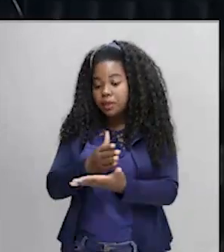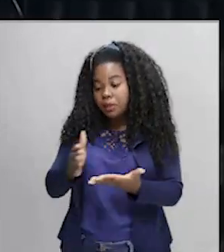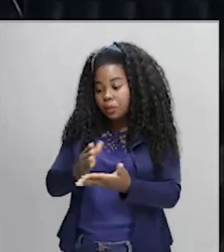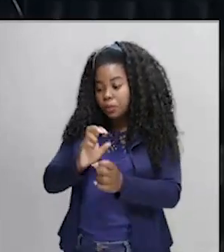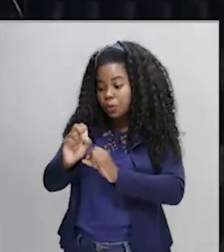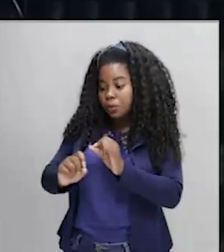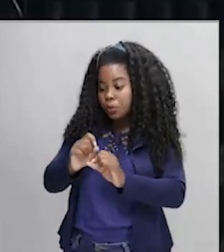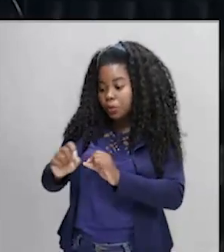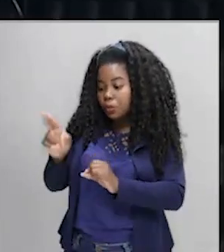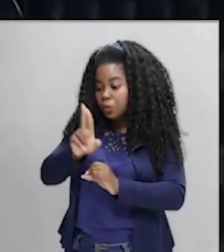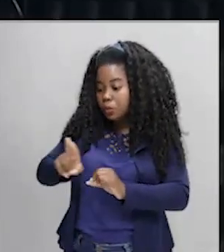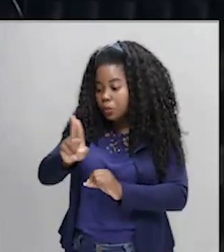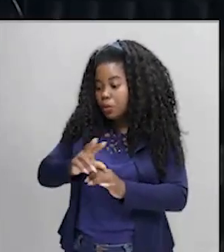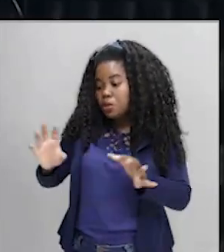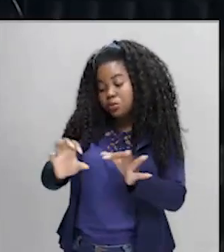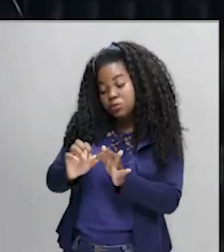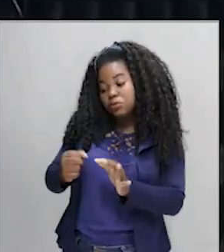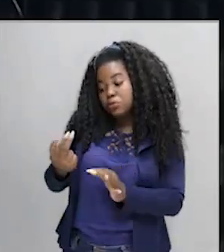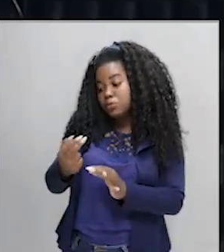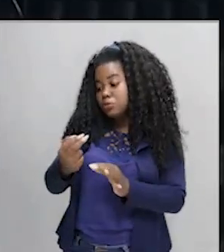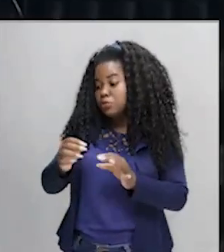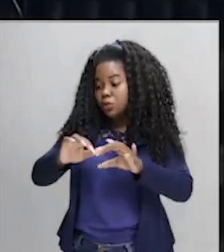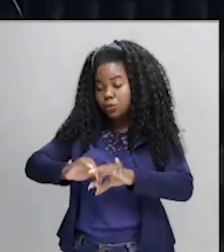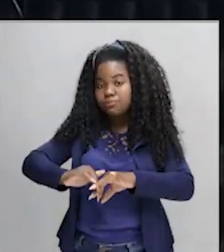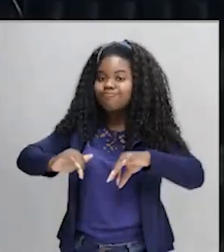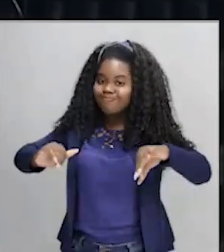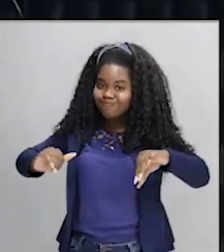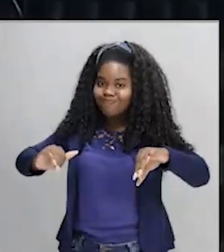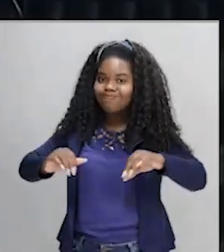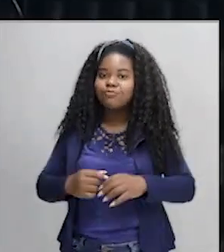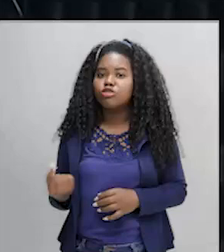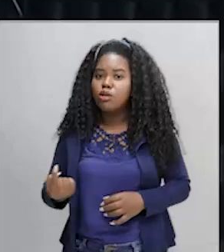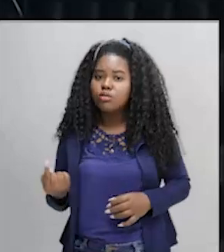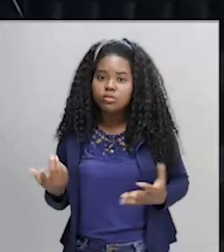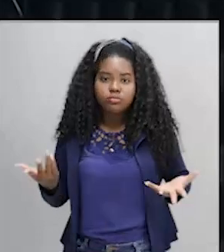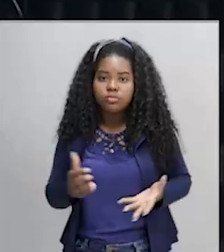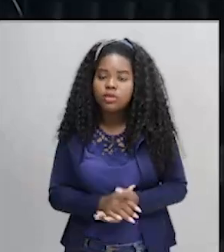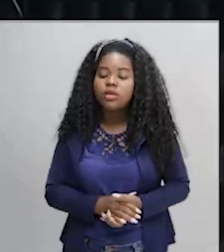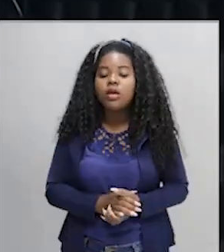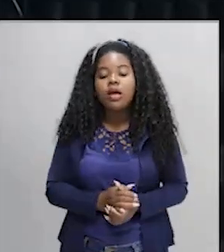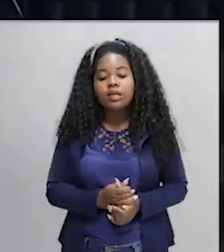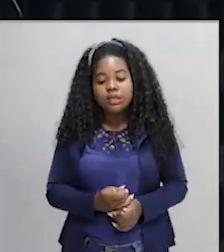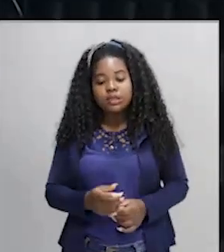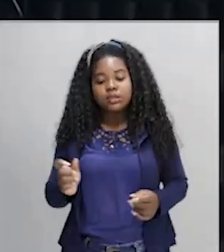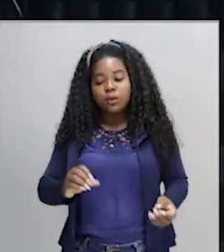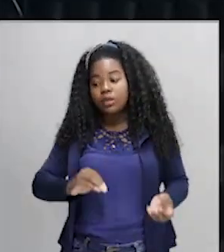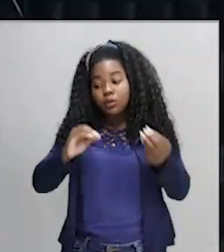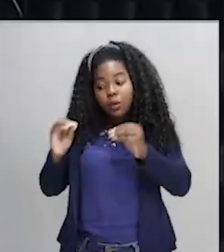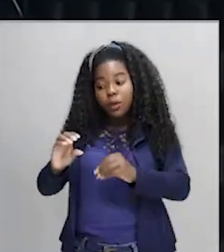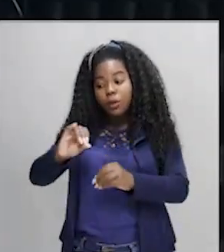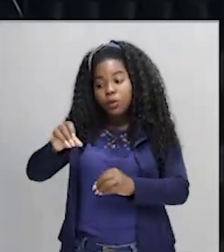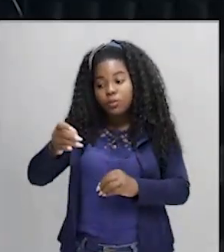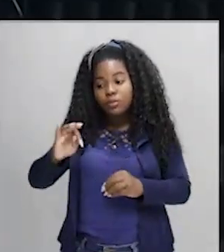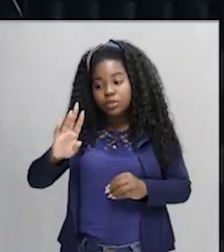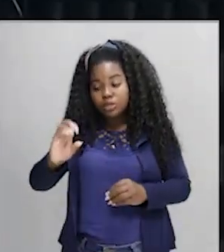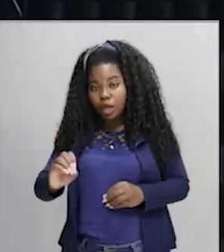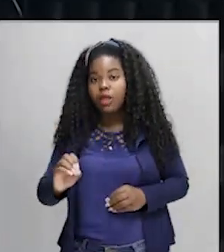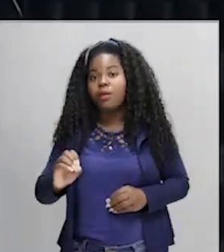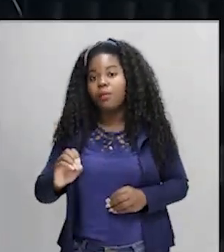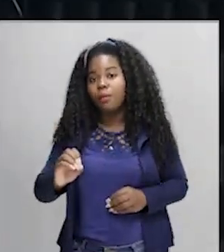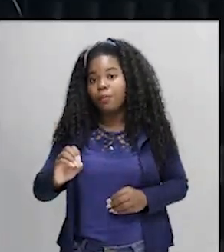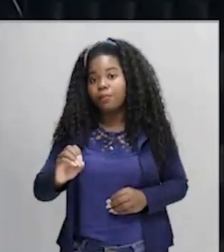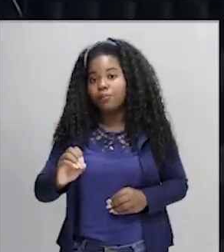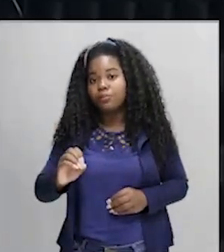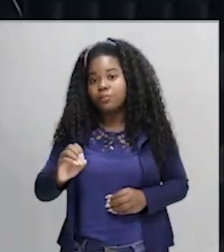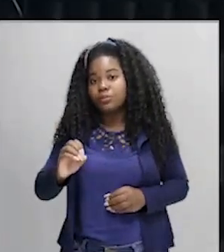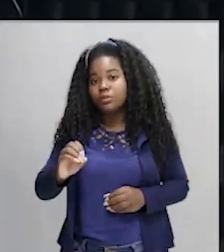casos que você pode usar ele junto ou separado. E aí, quando você separa, você coloca o objeto no meio, tá? O objeto da frase.